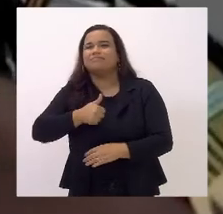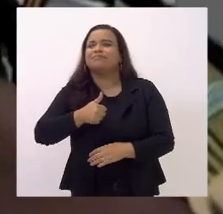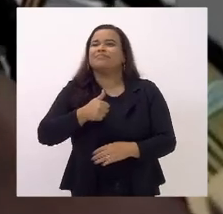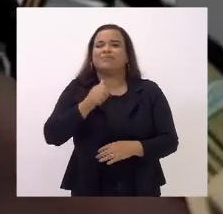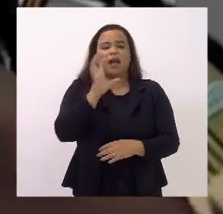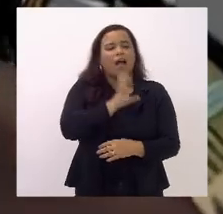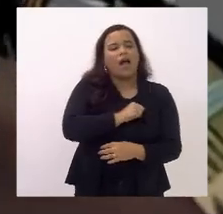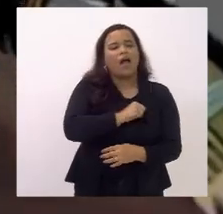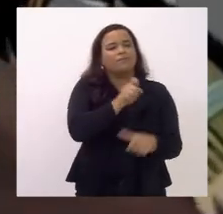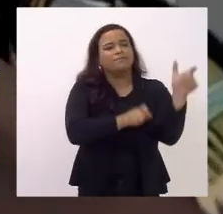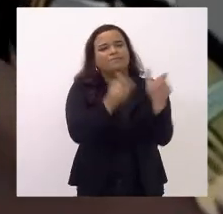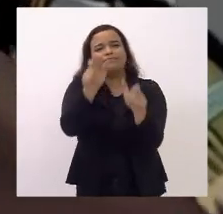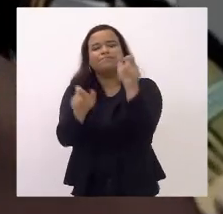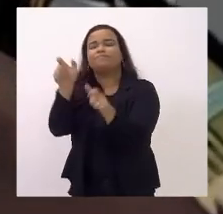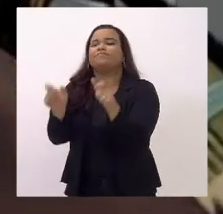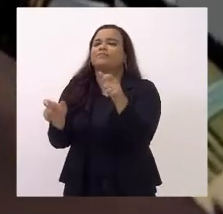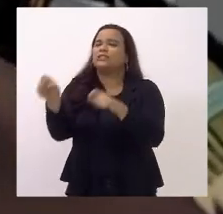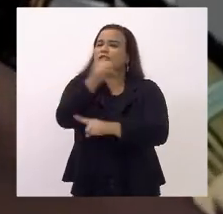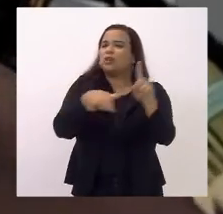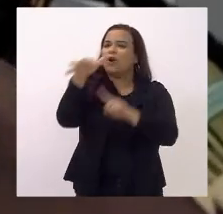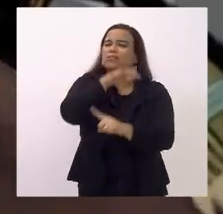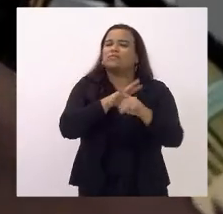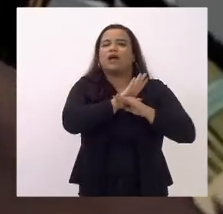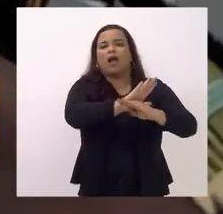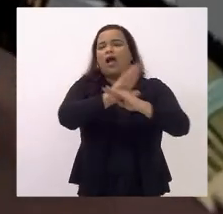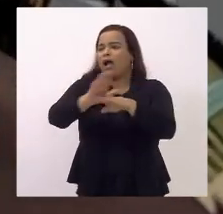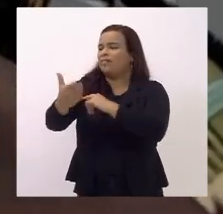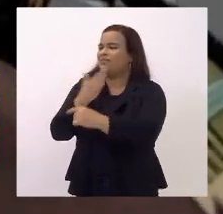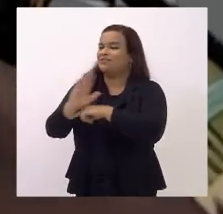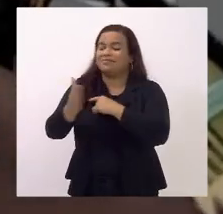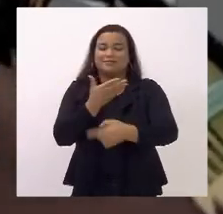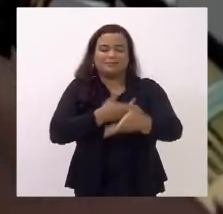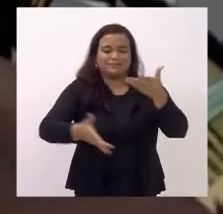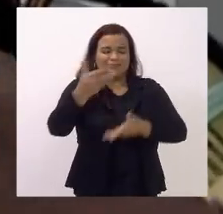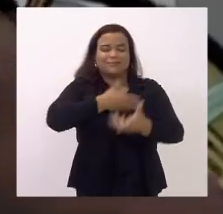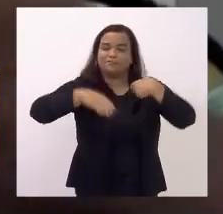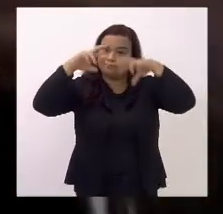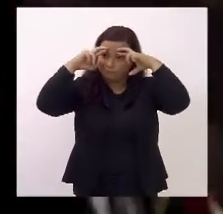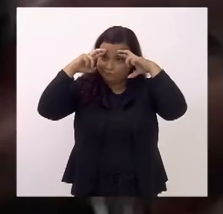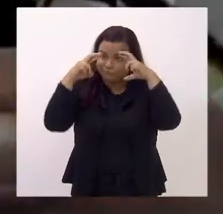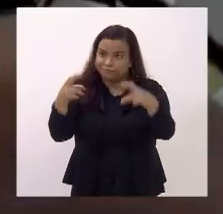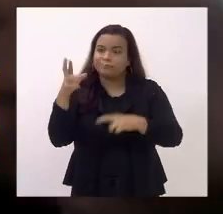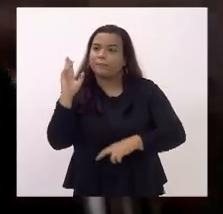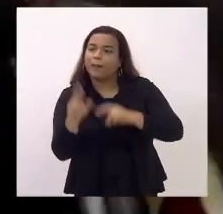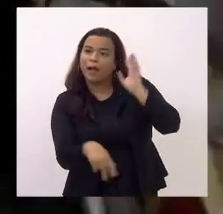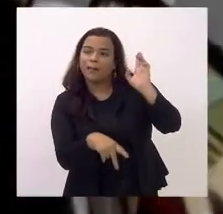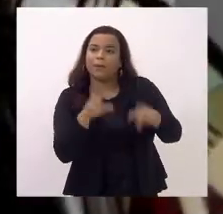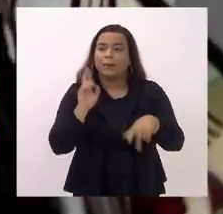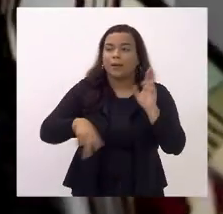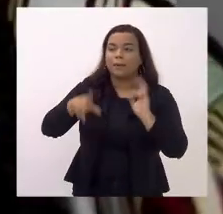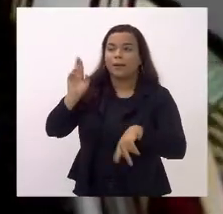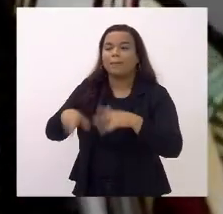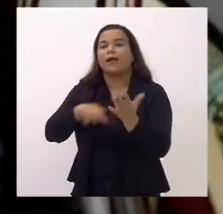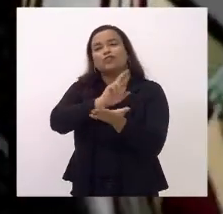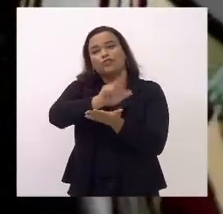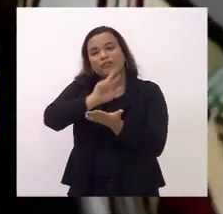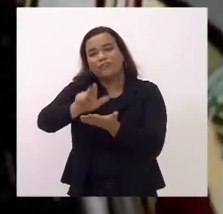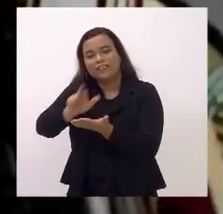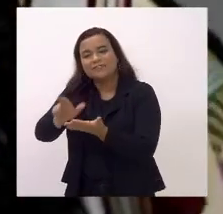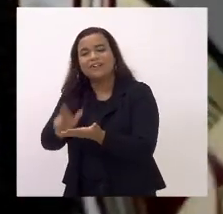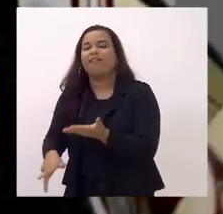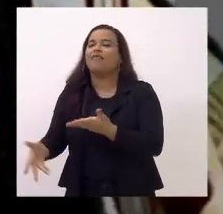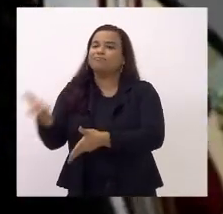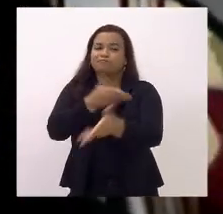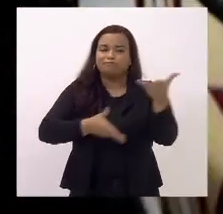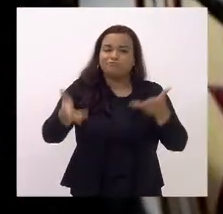a sociedade na qual estão inseridas e que respeitem a diferença, a diversidade, que